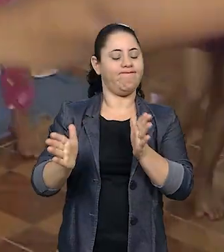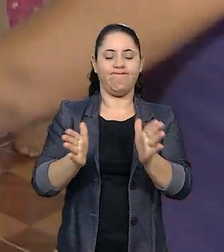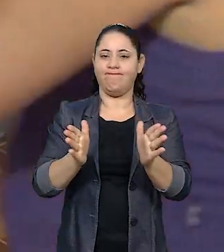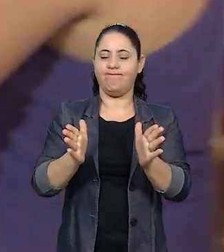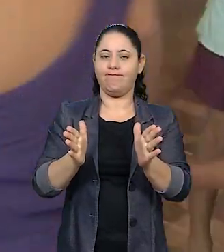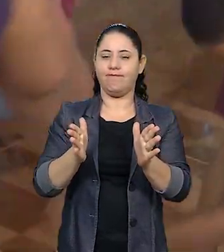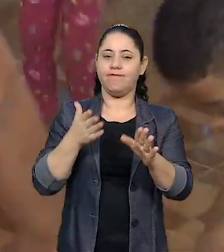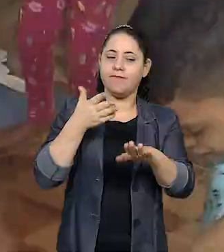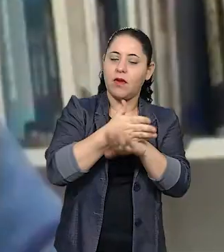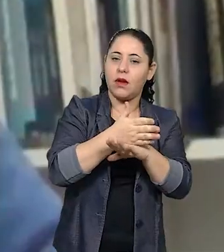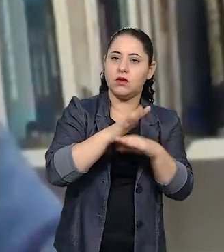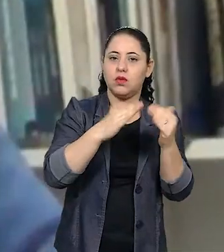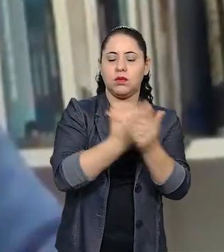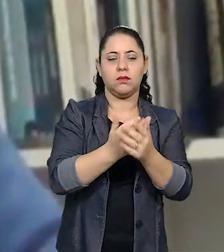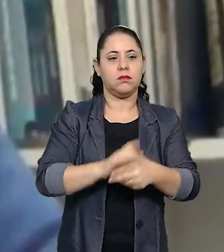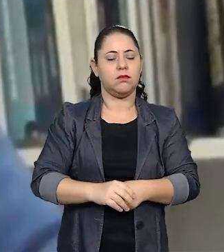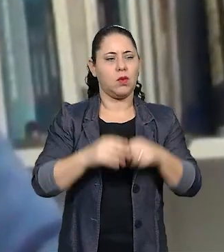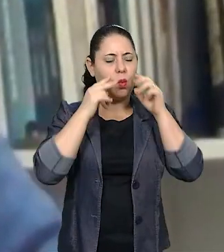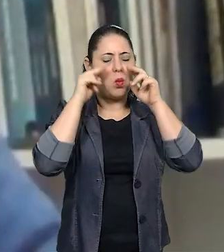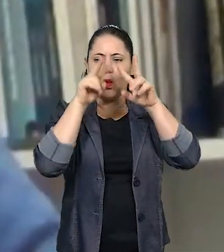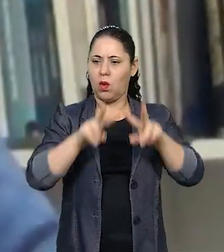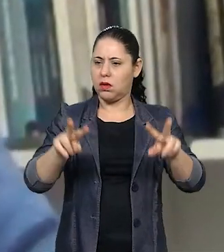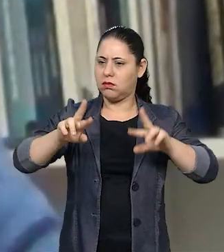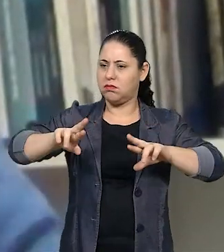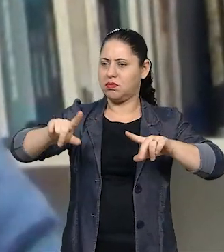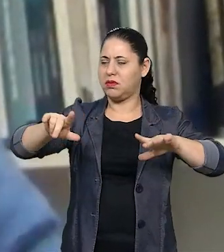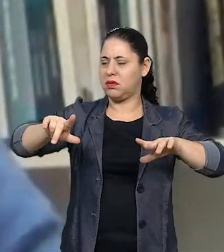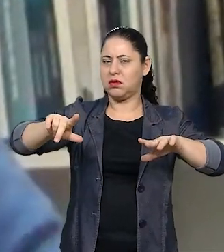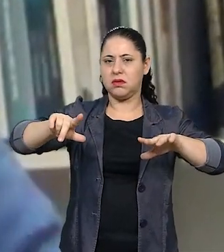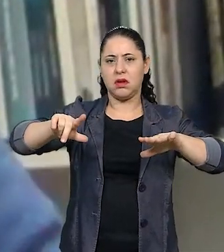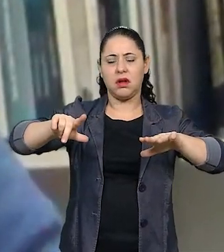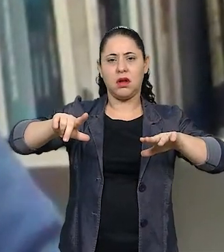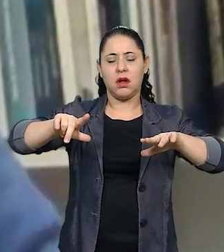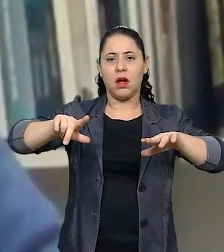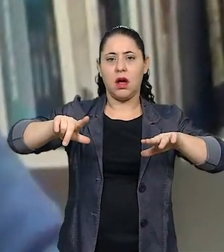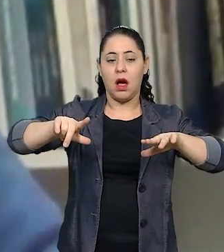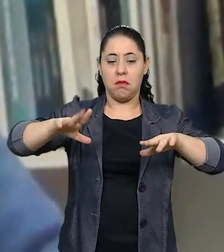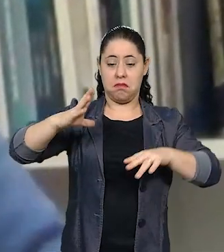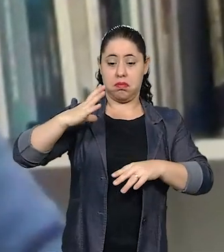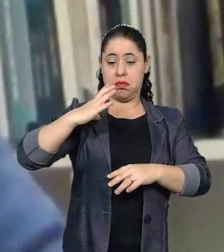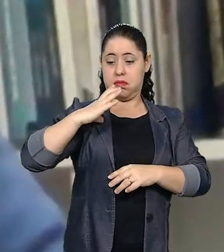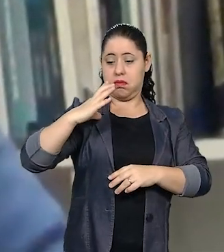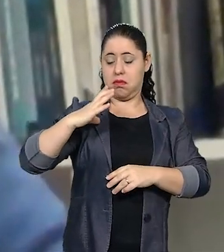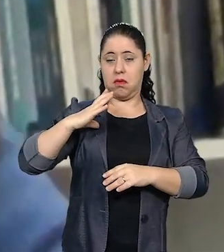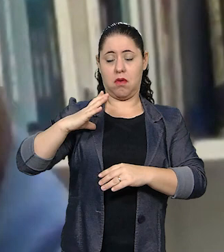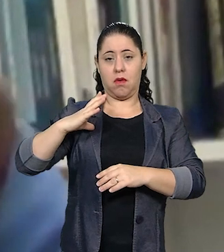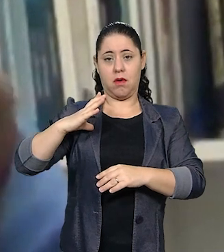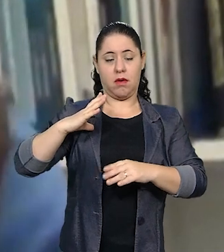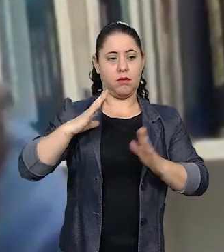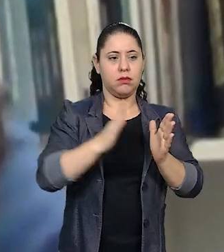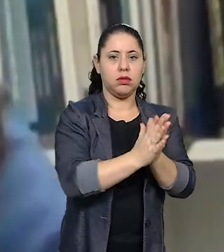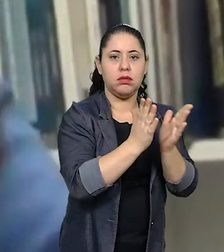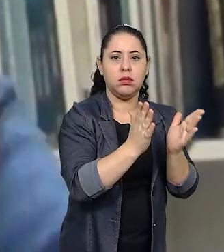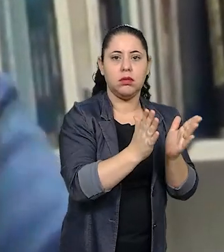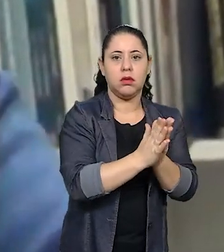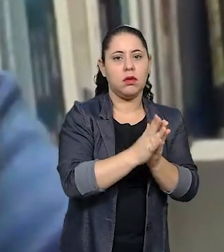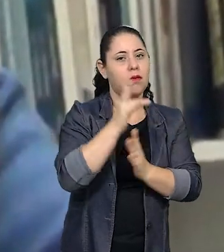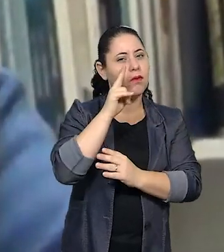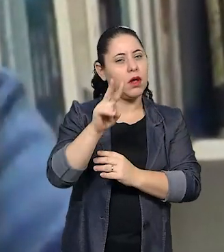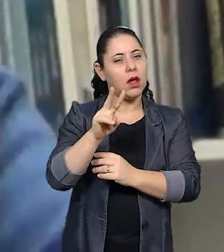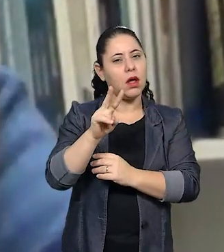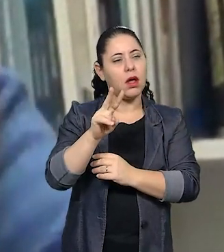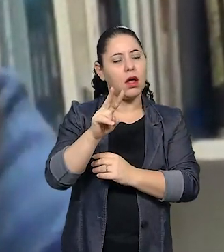pobres, menos de 25% das crianças de até 3 anos de idade têm acesso ao serviço. Se a gente olha para